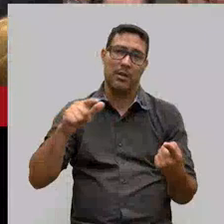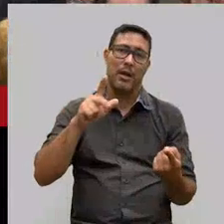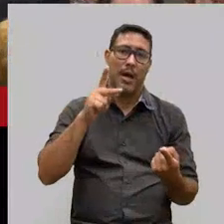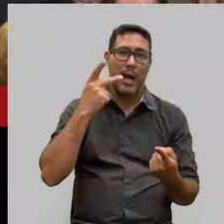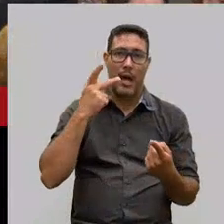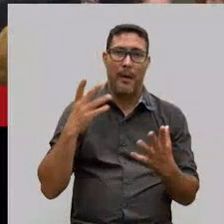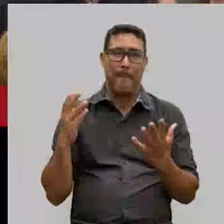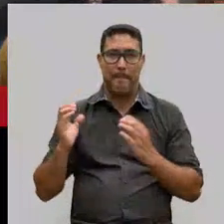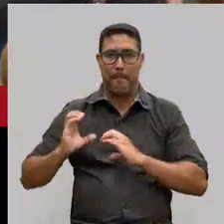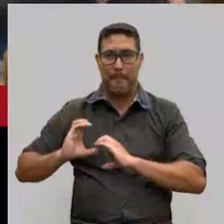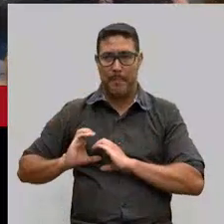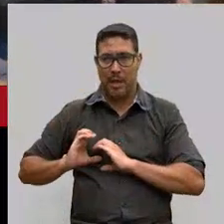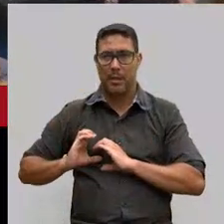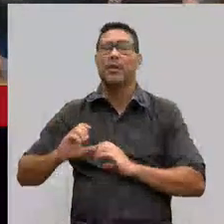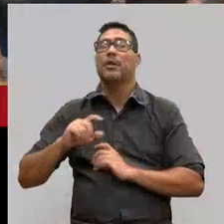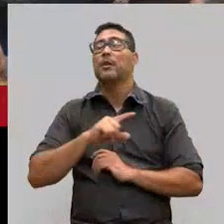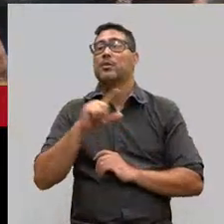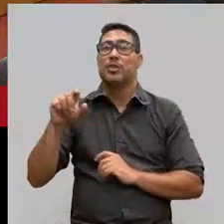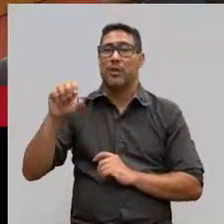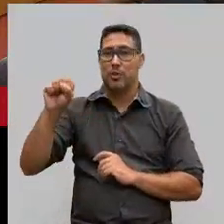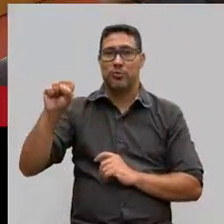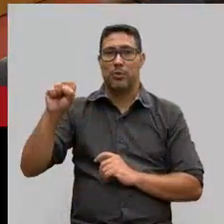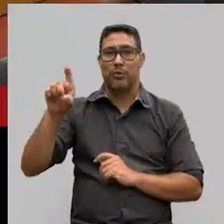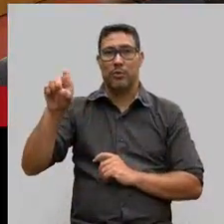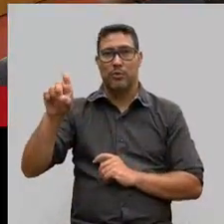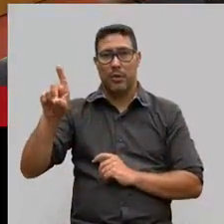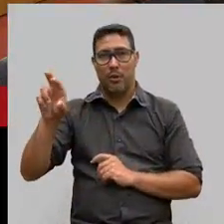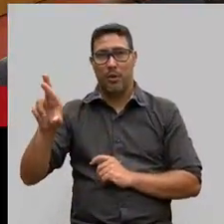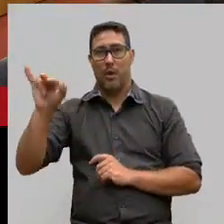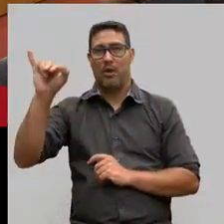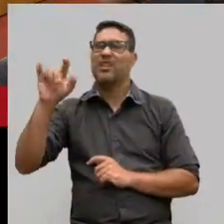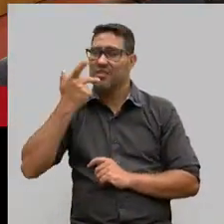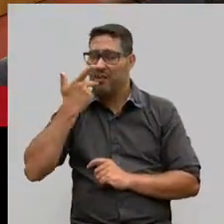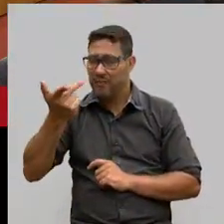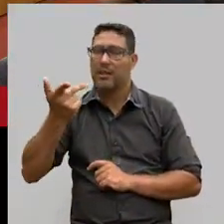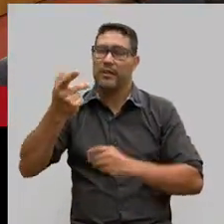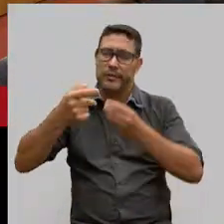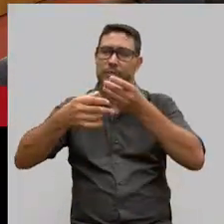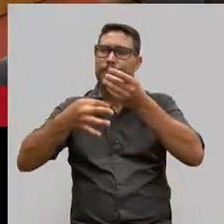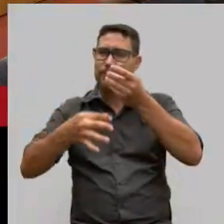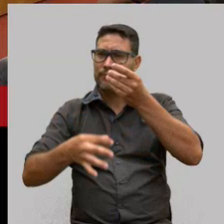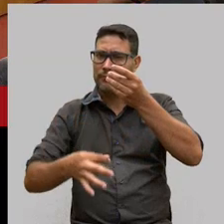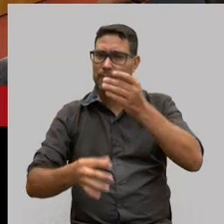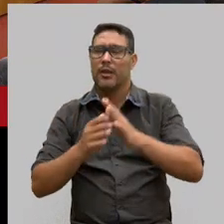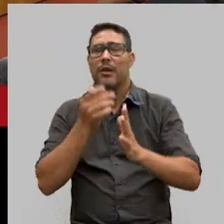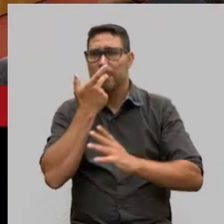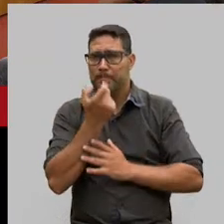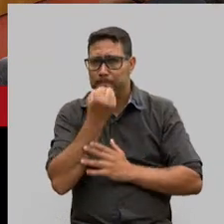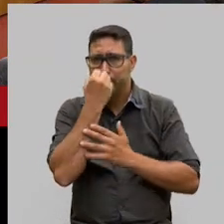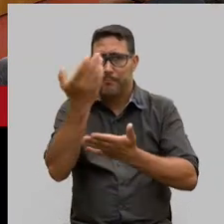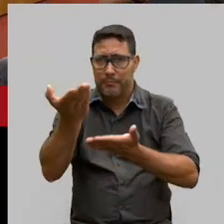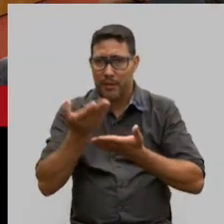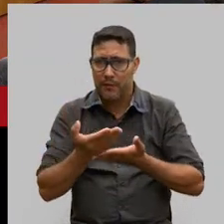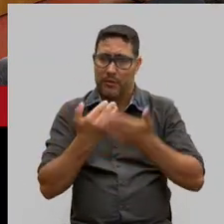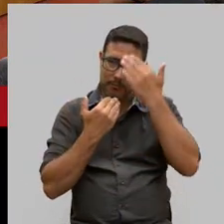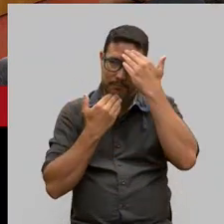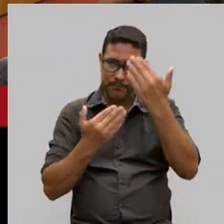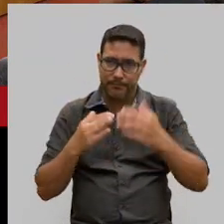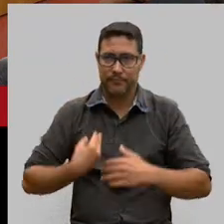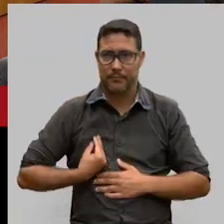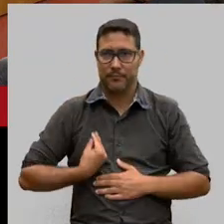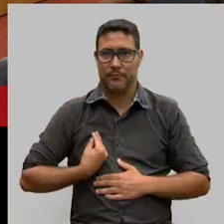João Del Rei e vamos citando depois eu vou citar mais gente tá sejam bem-vindos e obrigado pela presença pessoal só